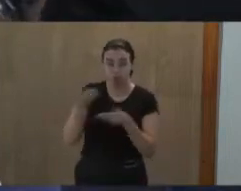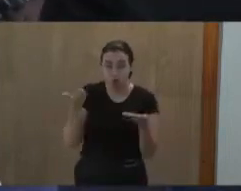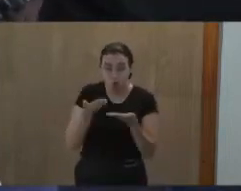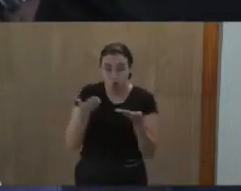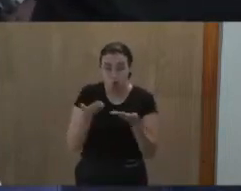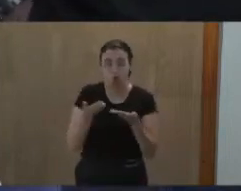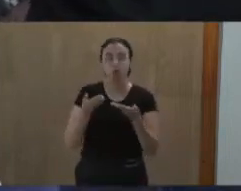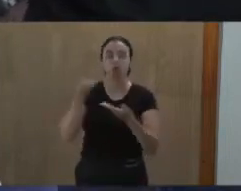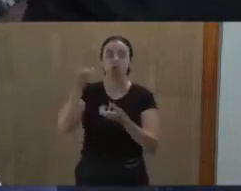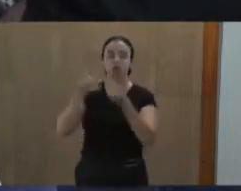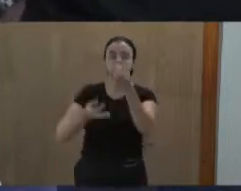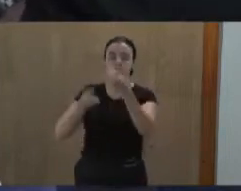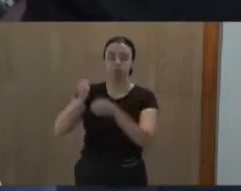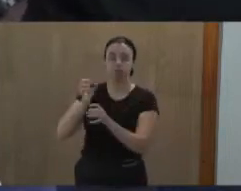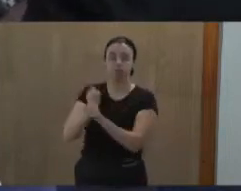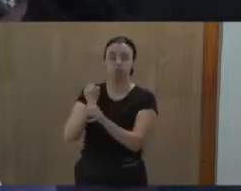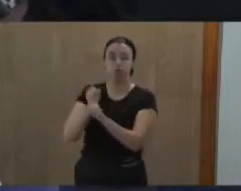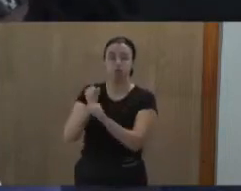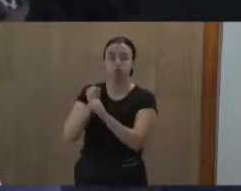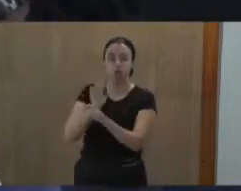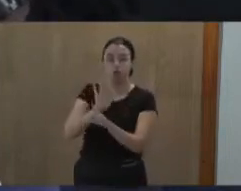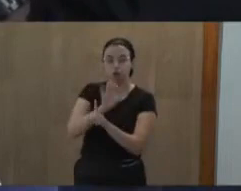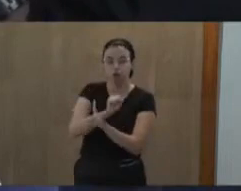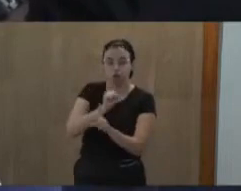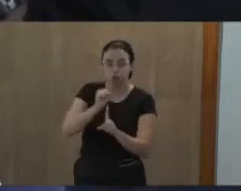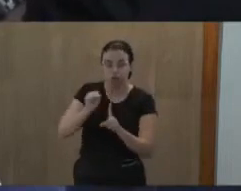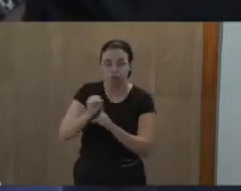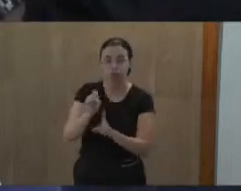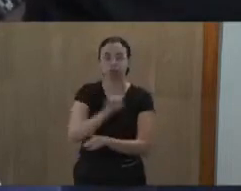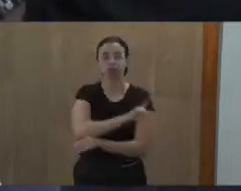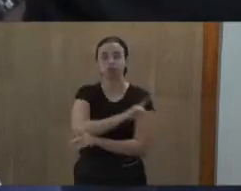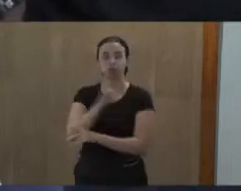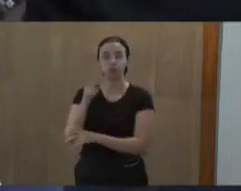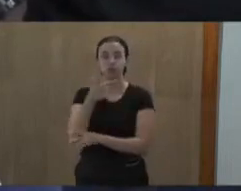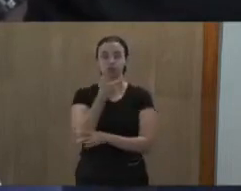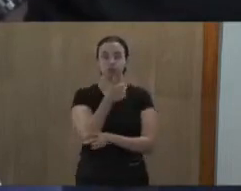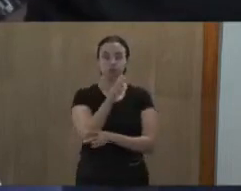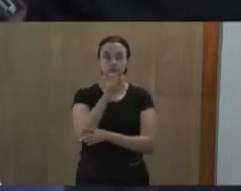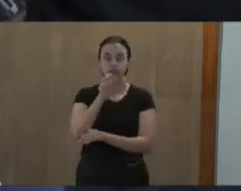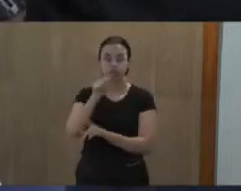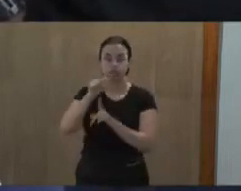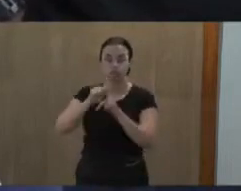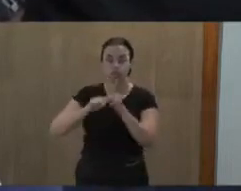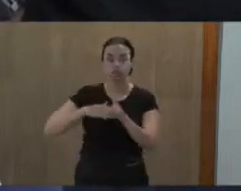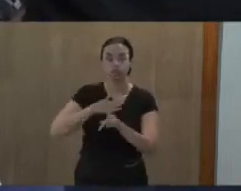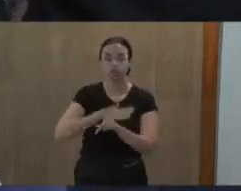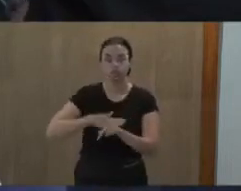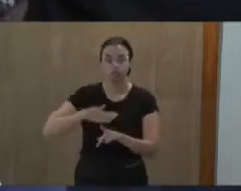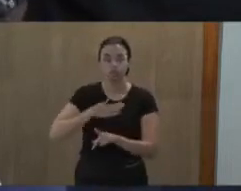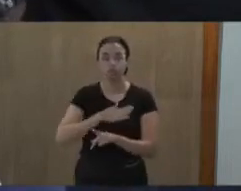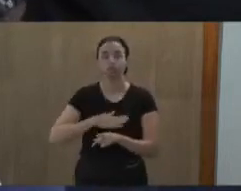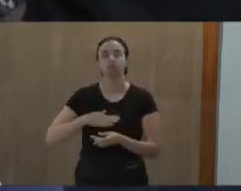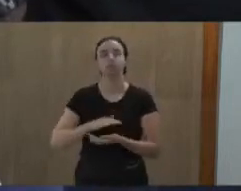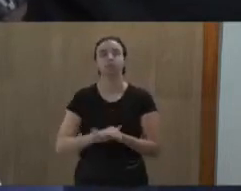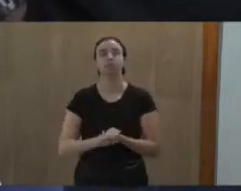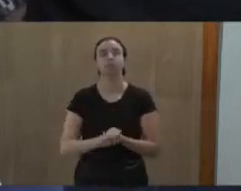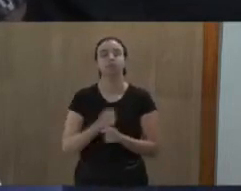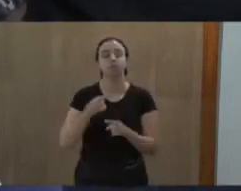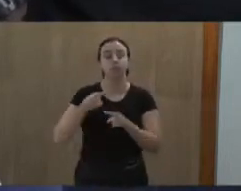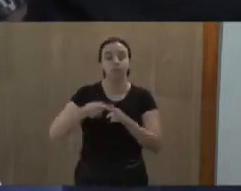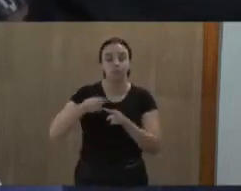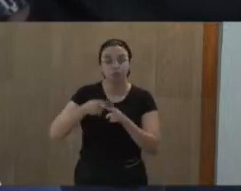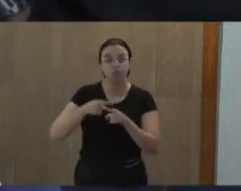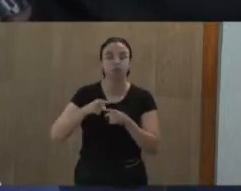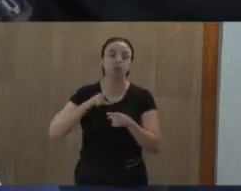Secretaria Municipal de Assistência Social na data de hoje, 25/8/2023, às 14 horas, em decorrência de